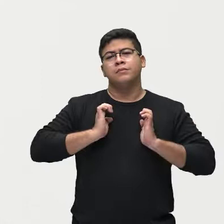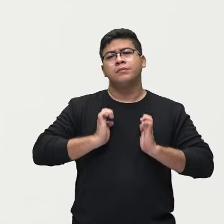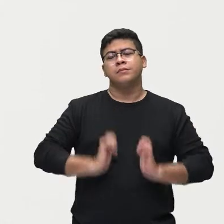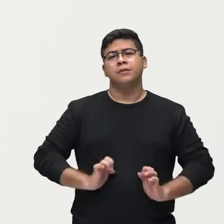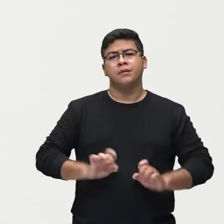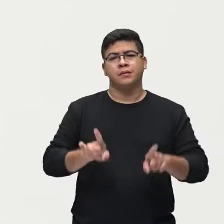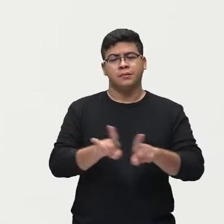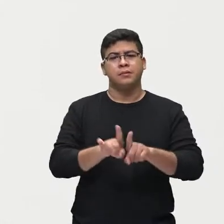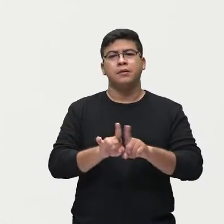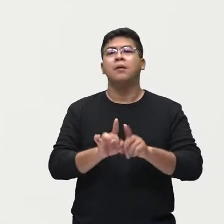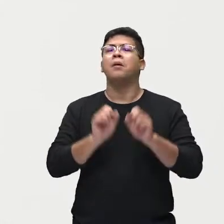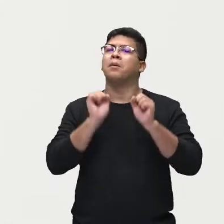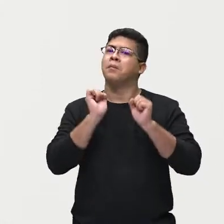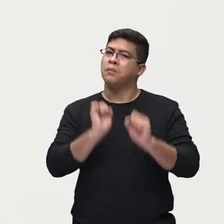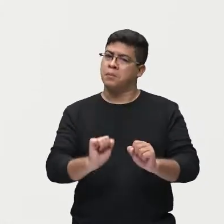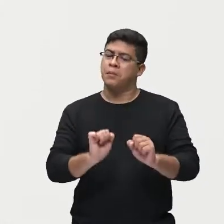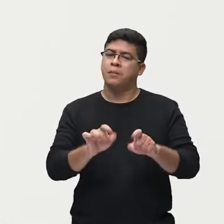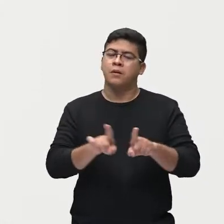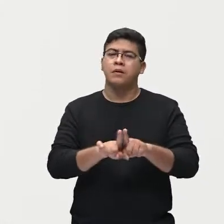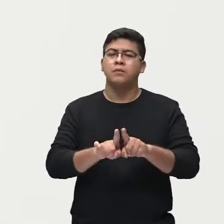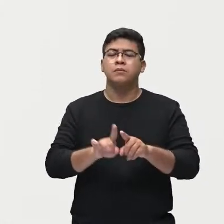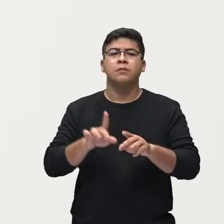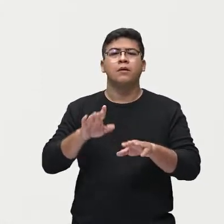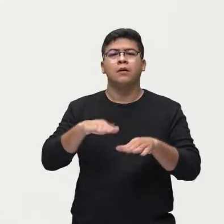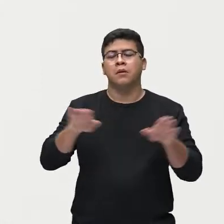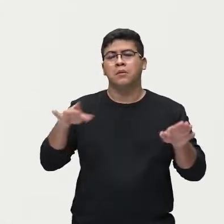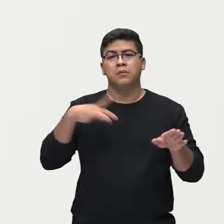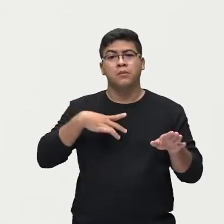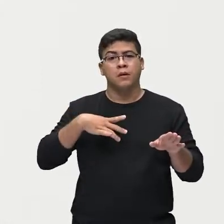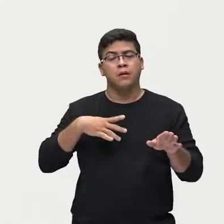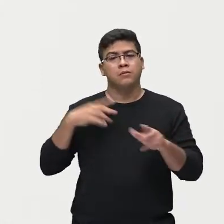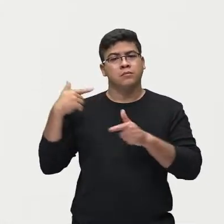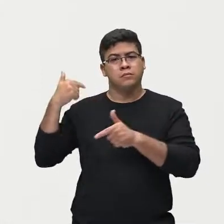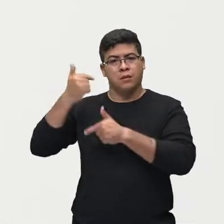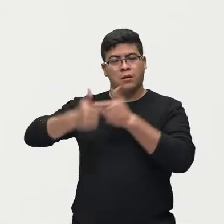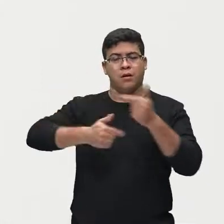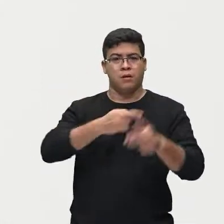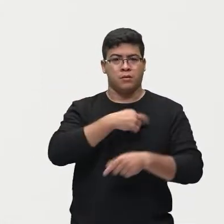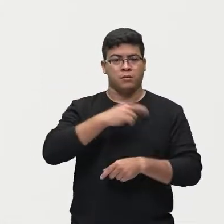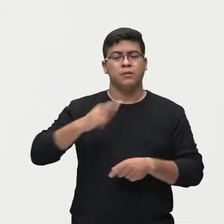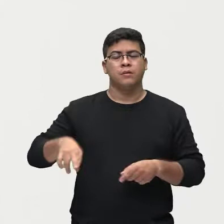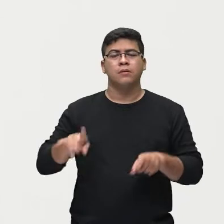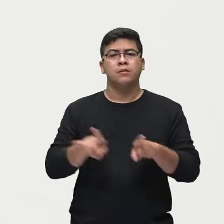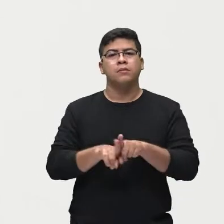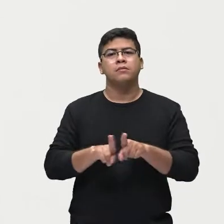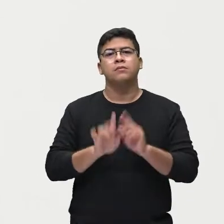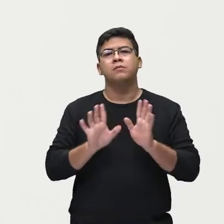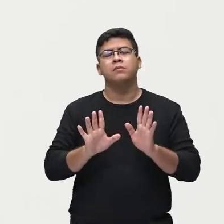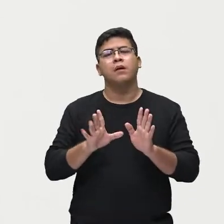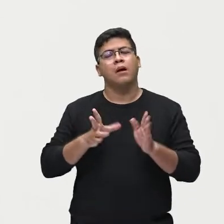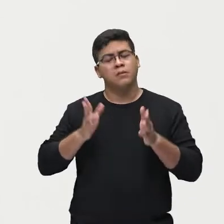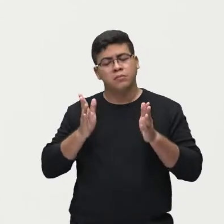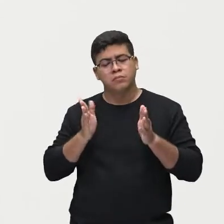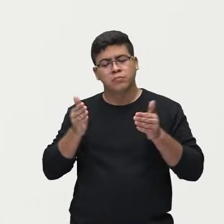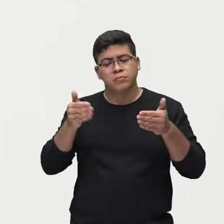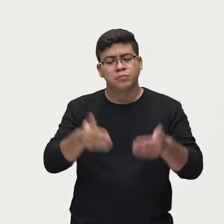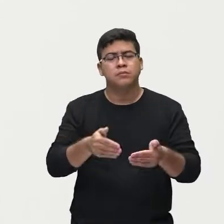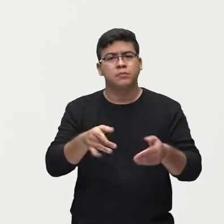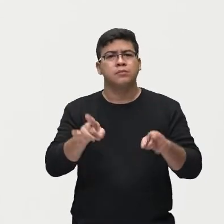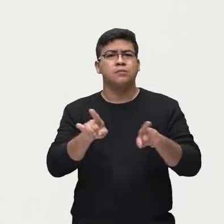valores morais nas tradições religiosas. Né? Todas as religiões, elas estão